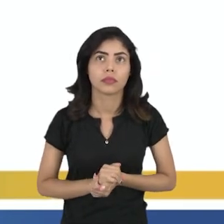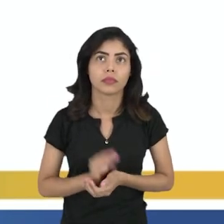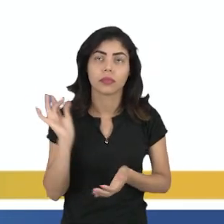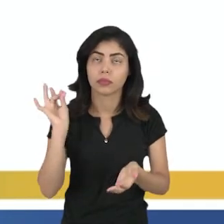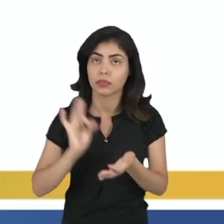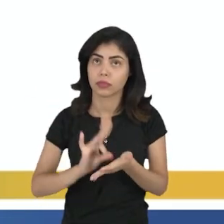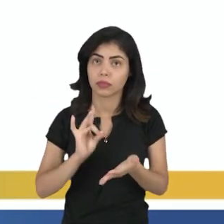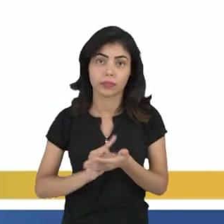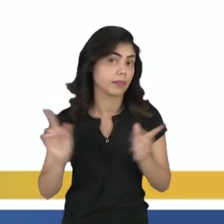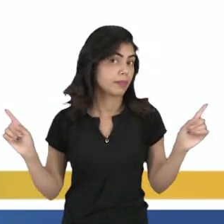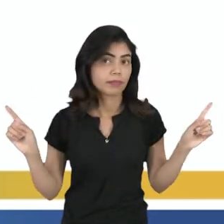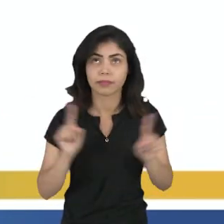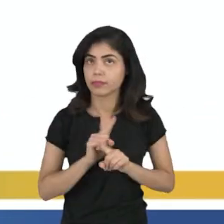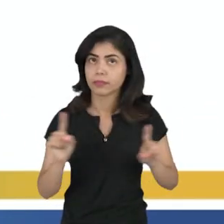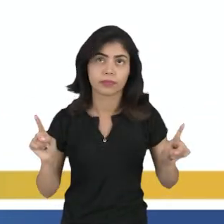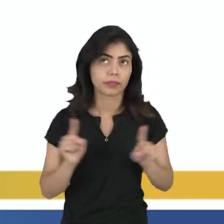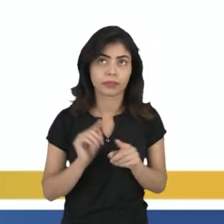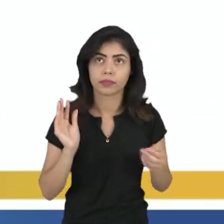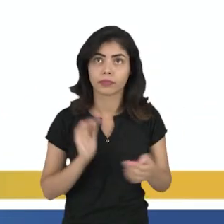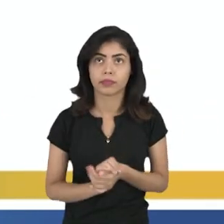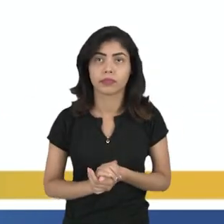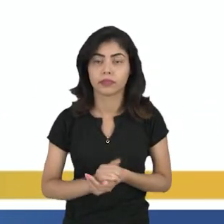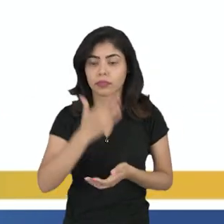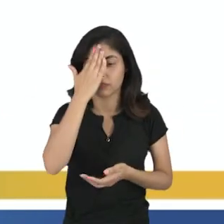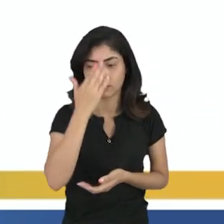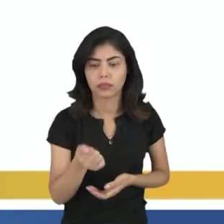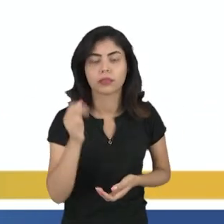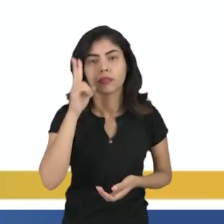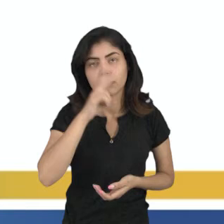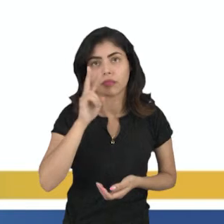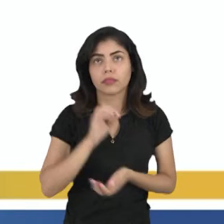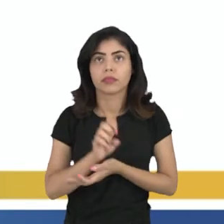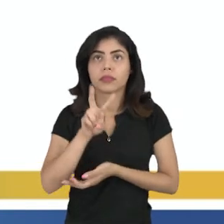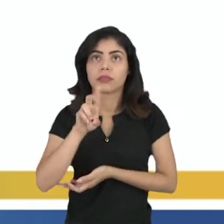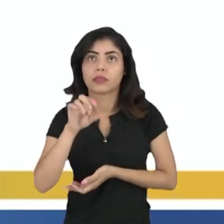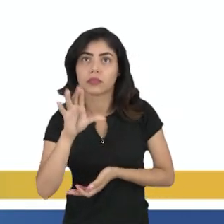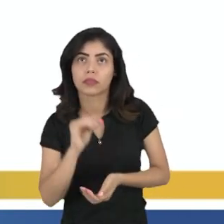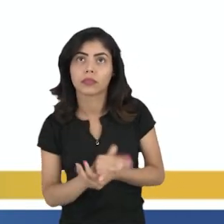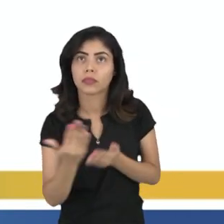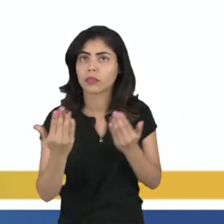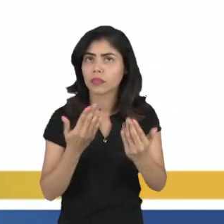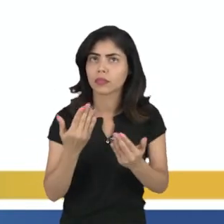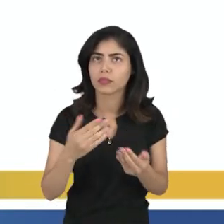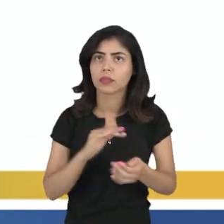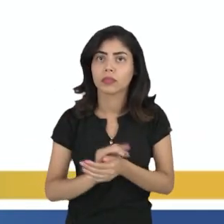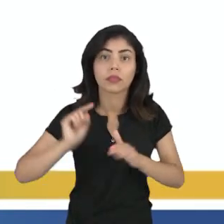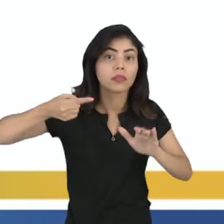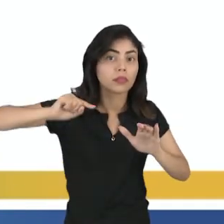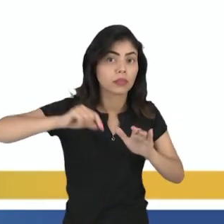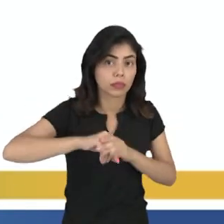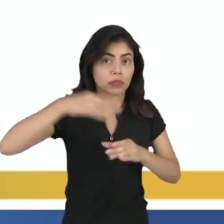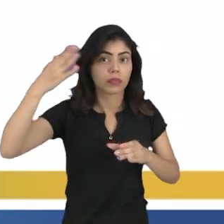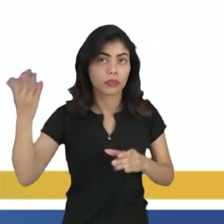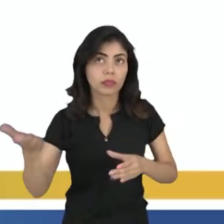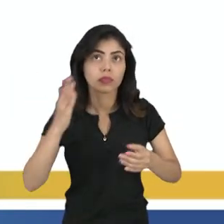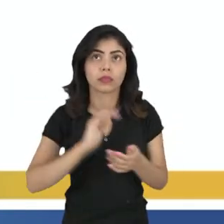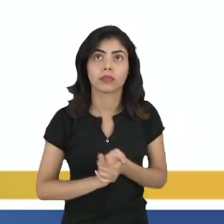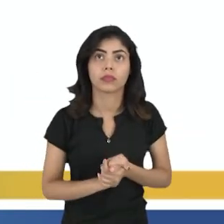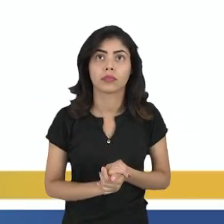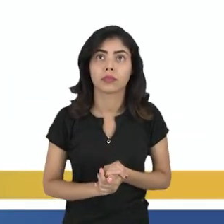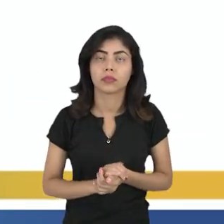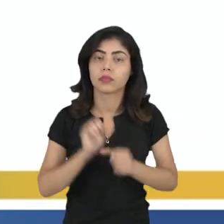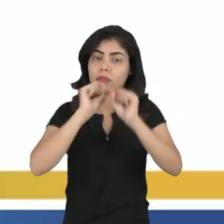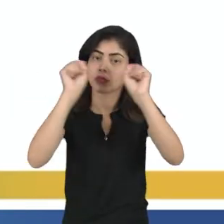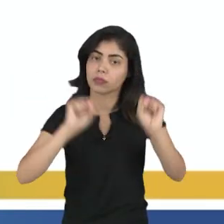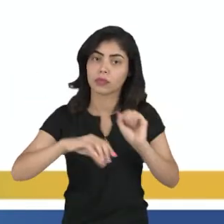Na verdade, não são. A gente tem que lembrar que a vulva está relacionada à parte externa do